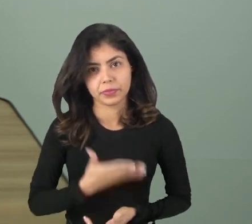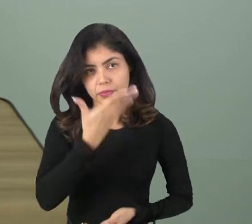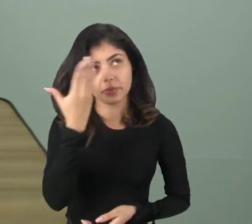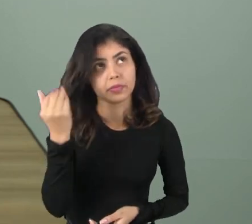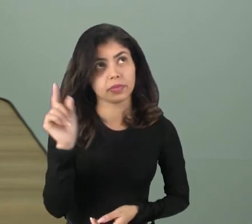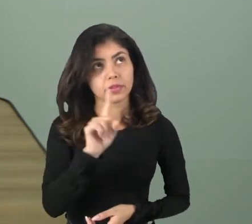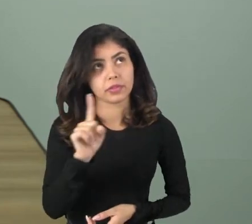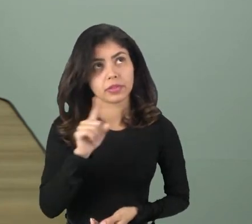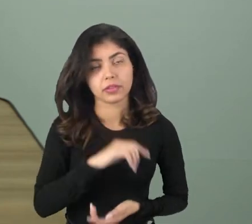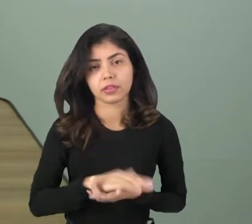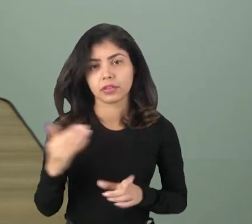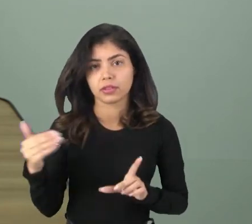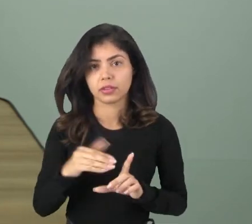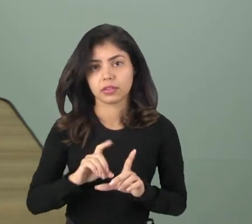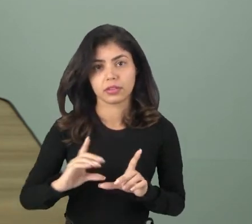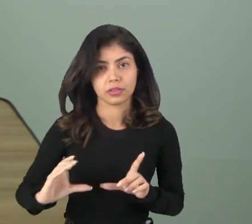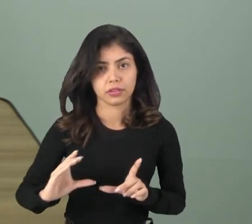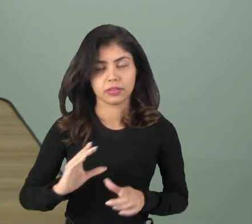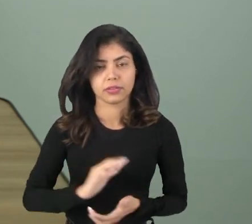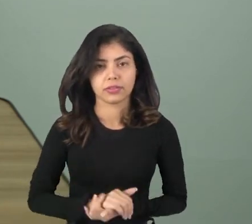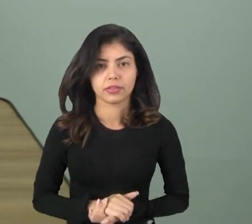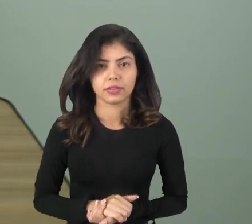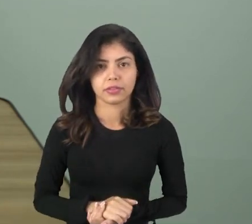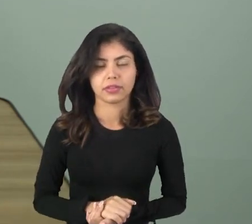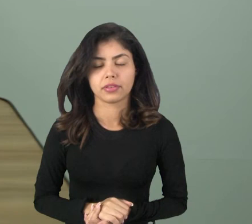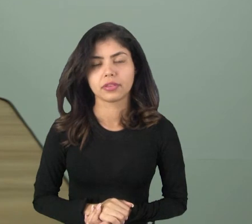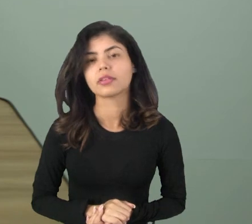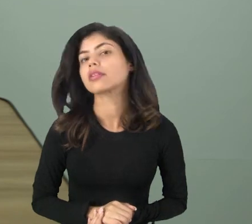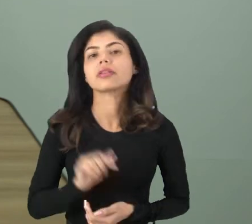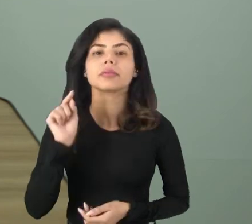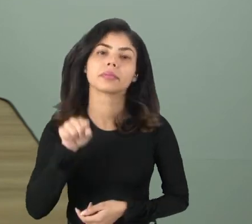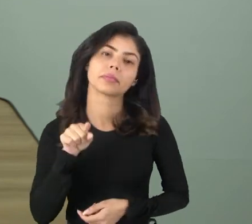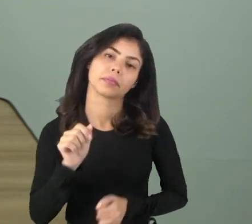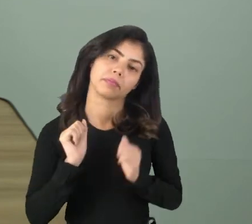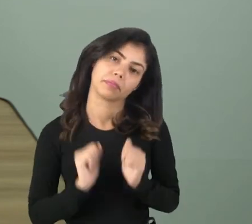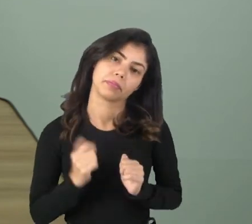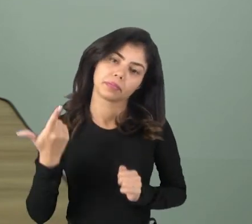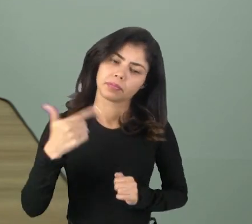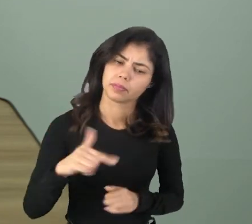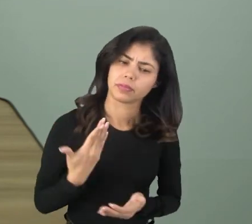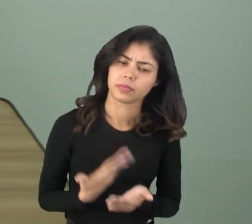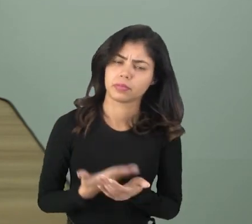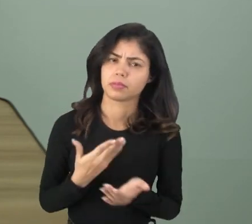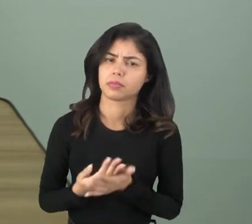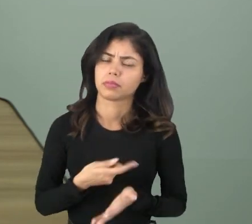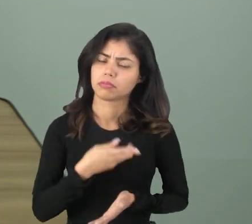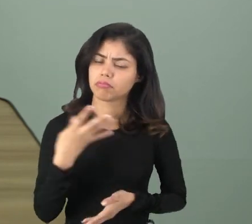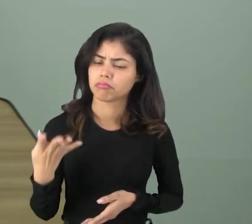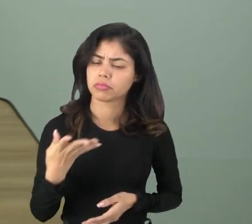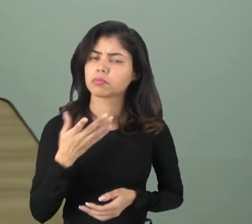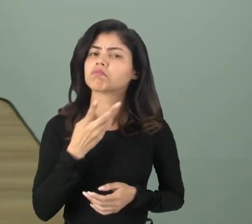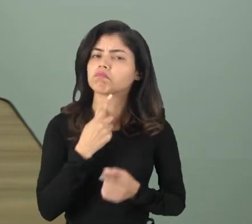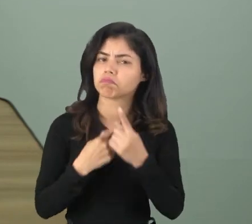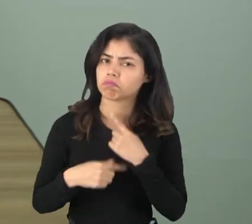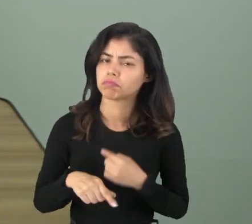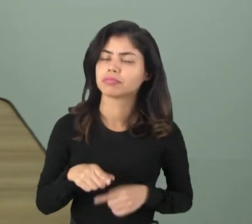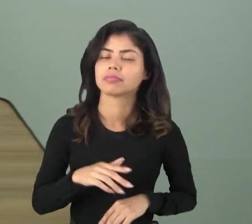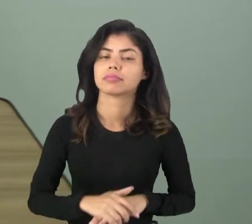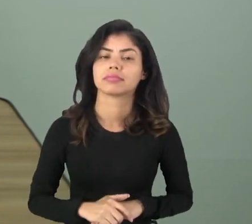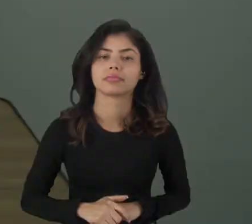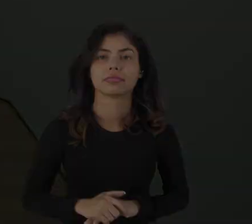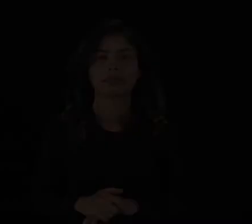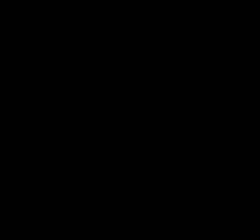Não esqueça, né, de acessar a plataforma Eduque. Nela você pode rever essas aulas quantas vezes você desejar.